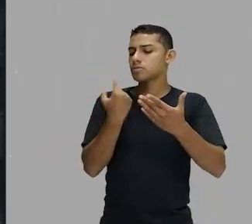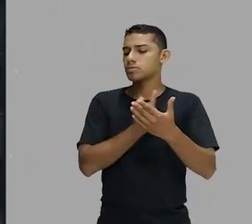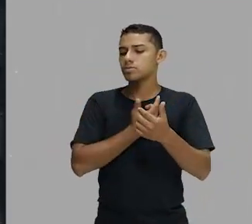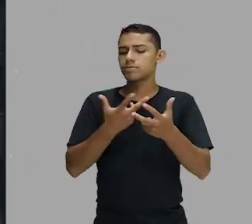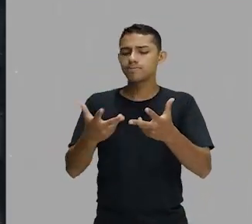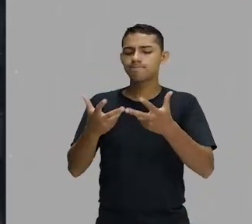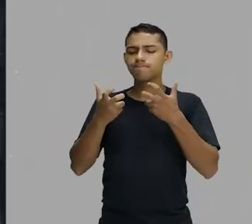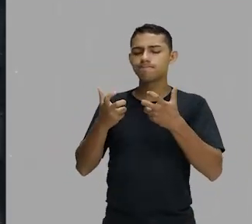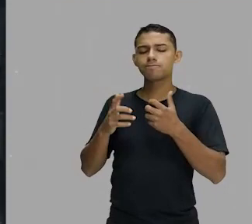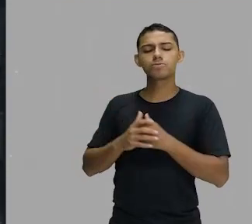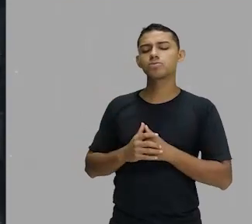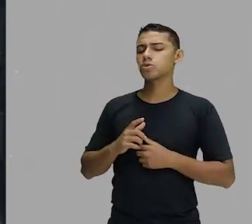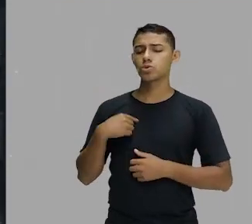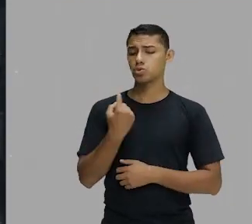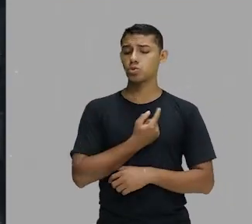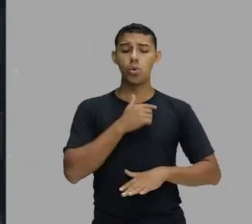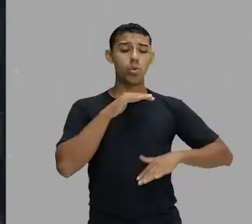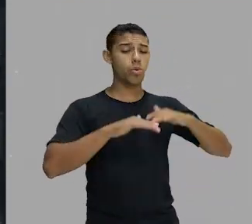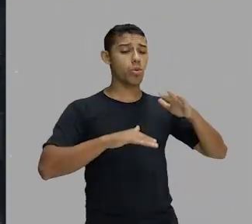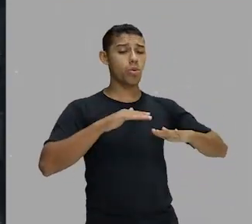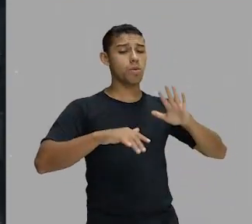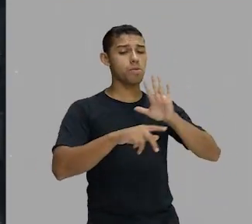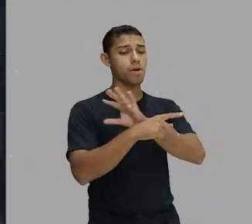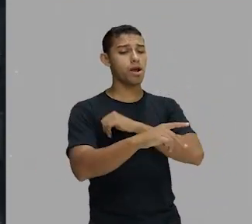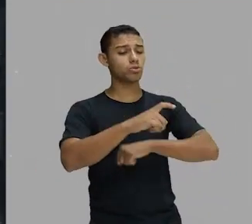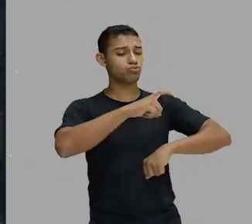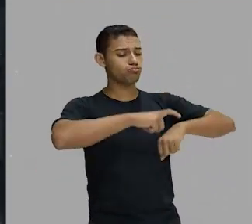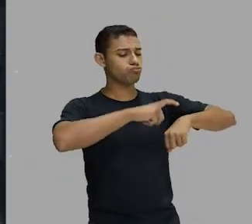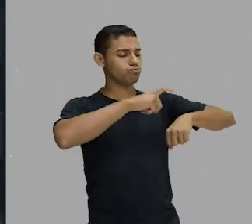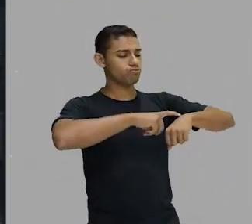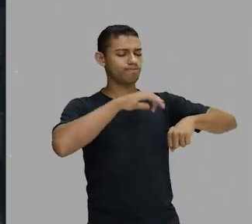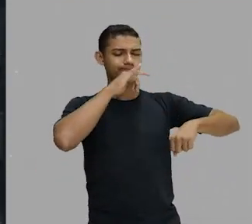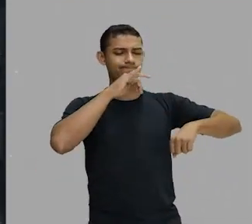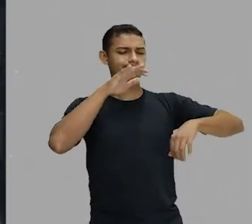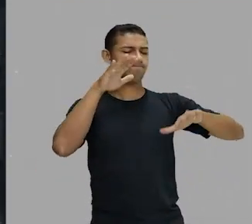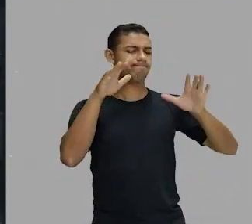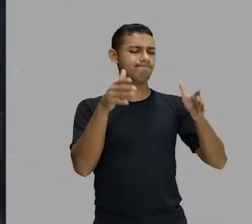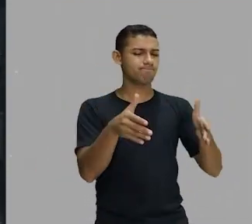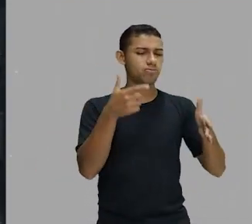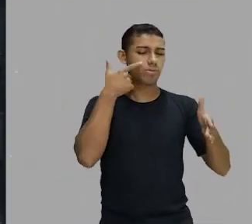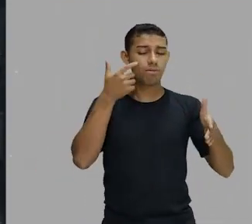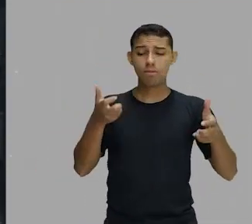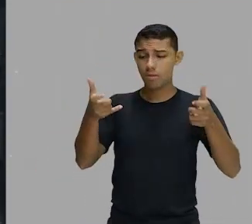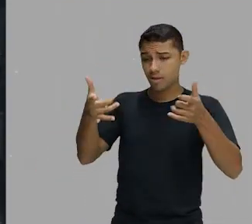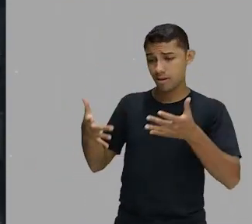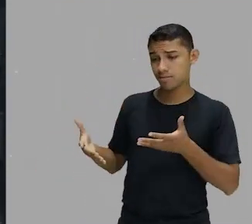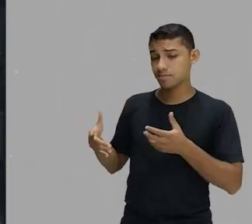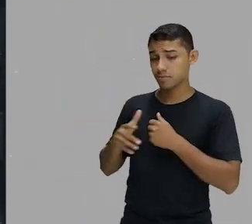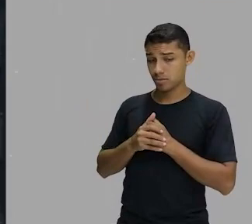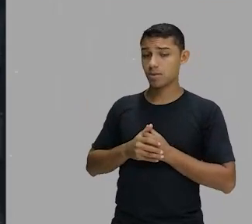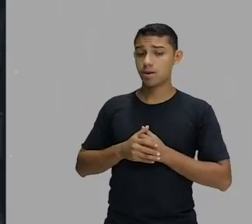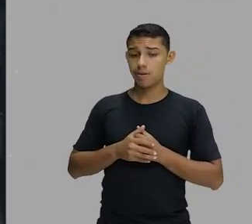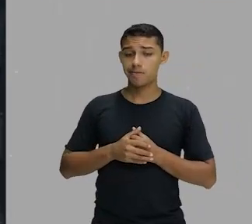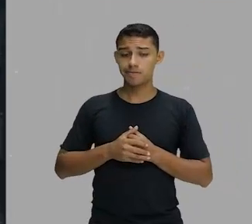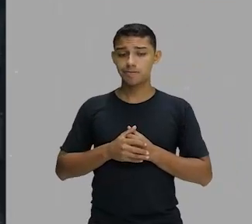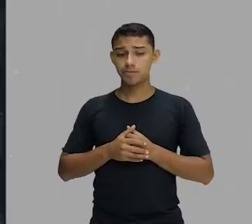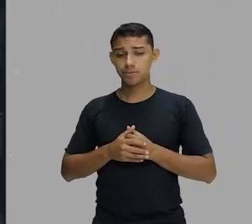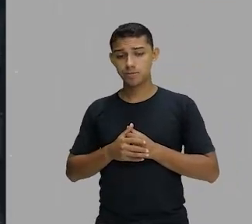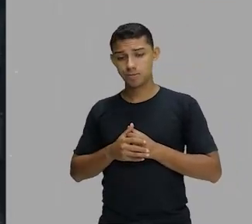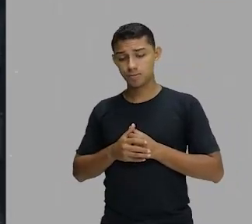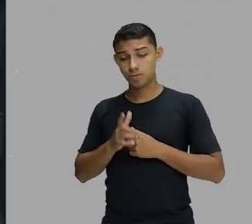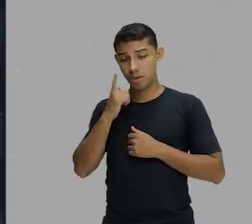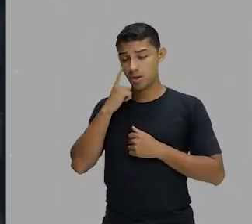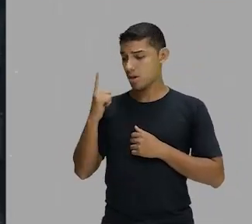que, por não ser dependente do tempo, que é a unidade de medida em questão aqui na nossa questão, eu não tenho